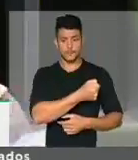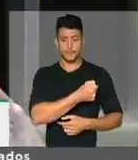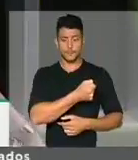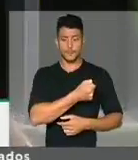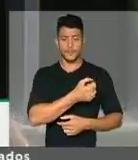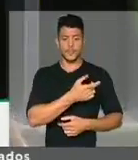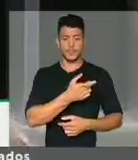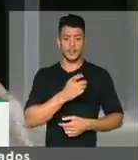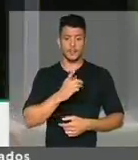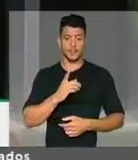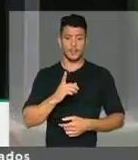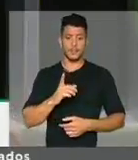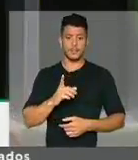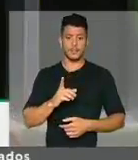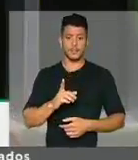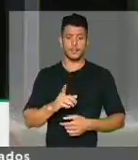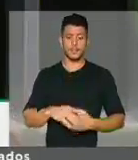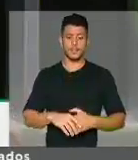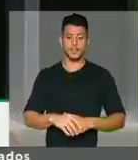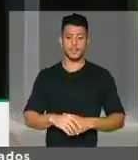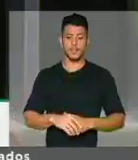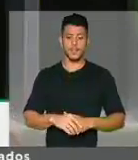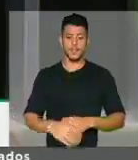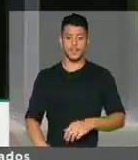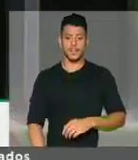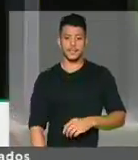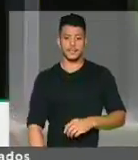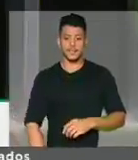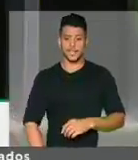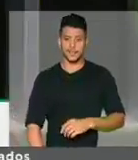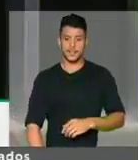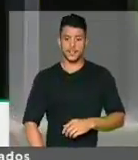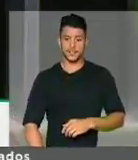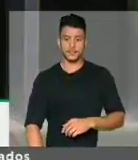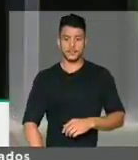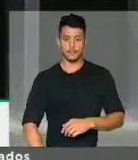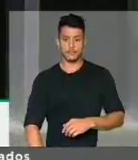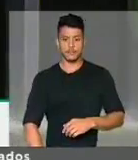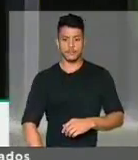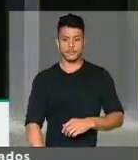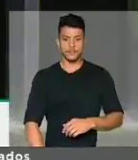para a deputada Creuza, do estado de Pernambuco.